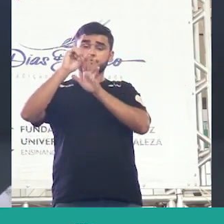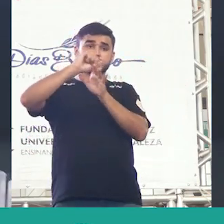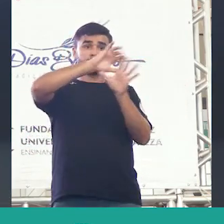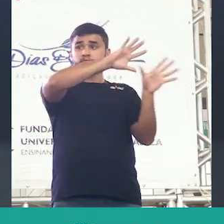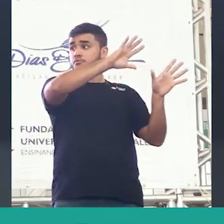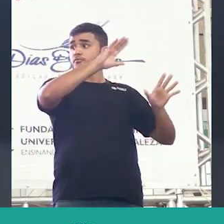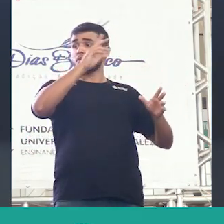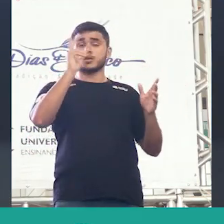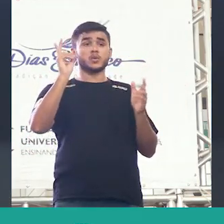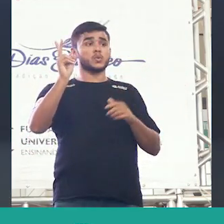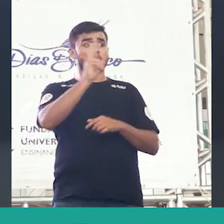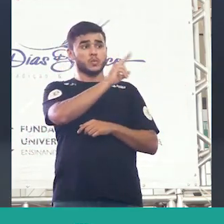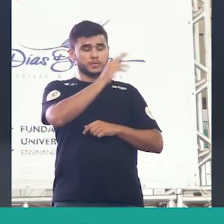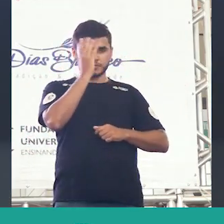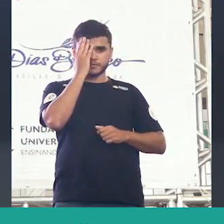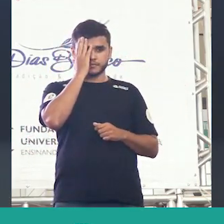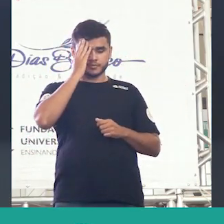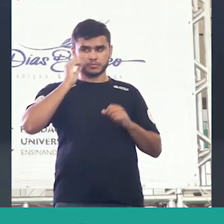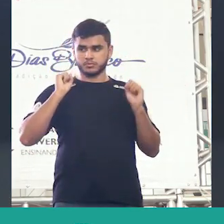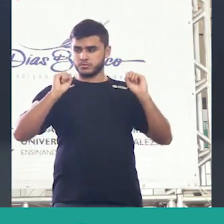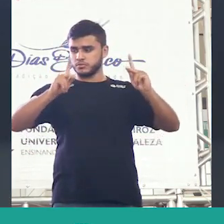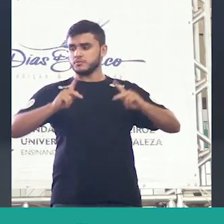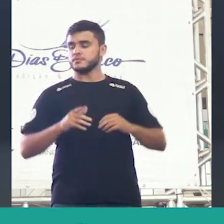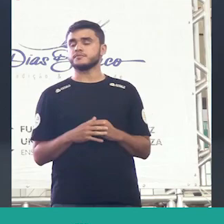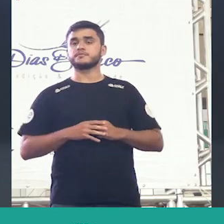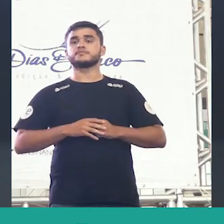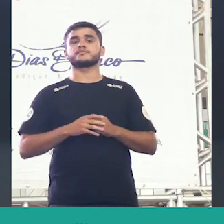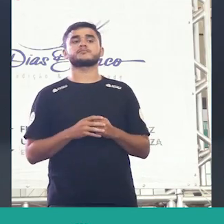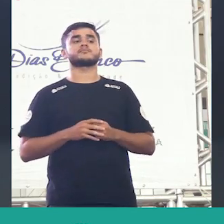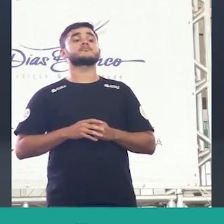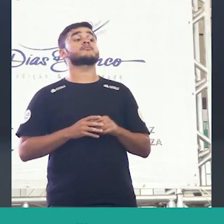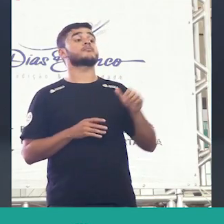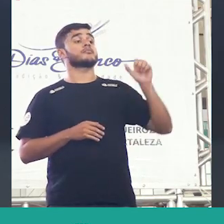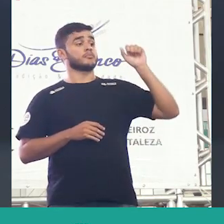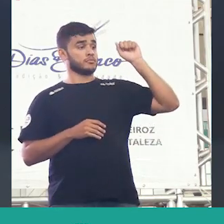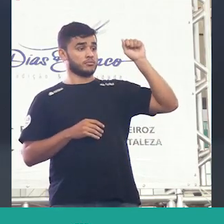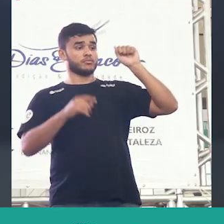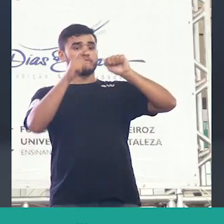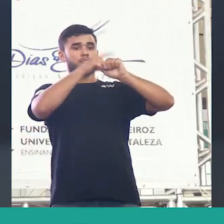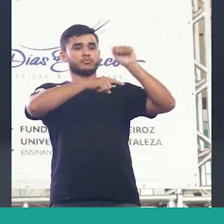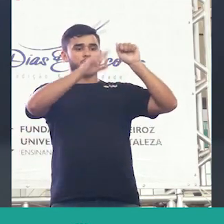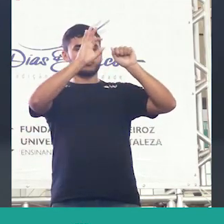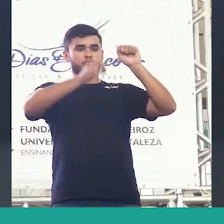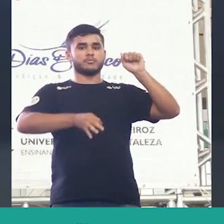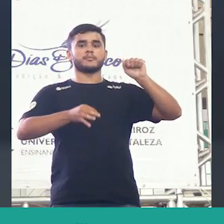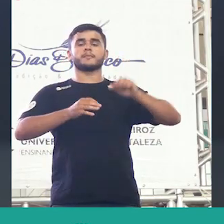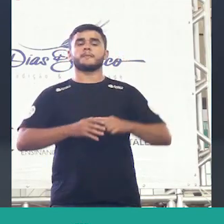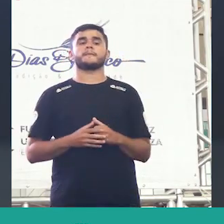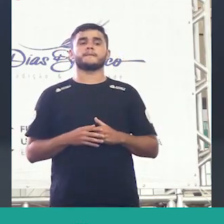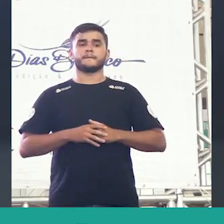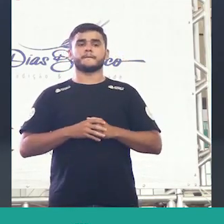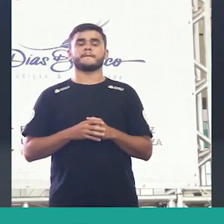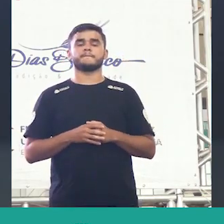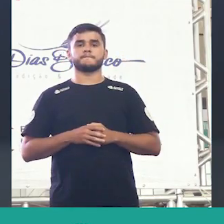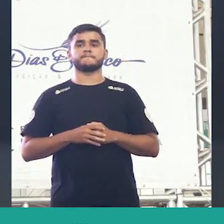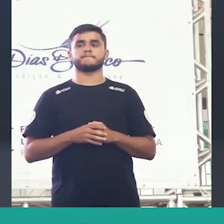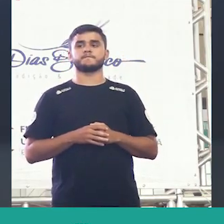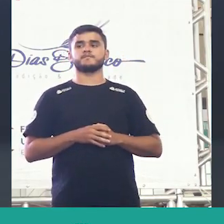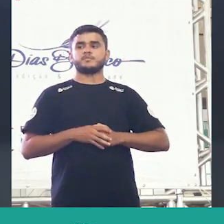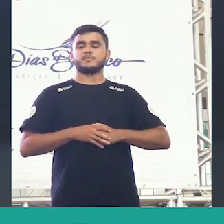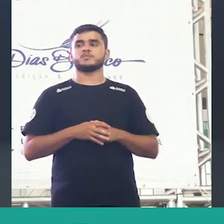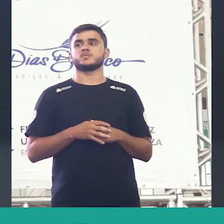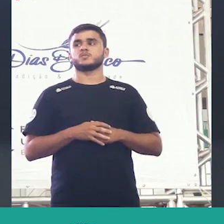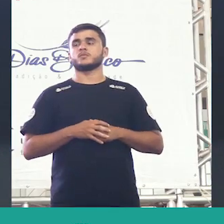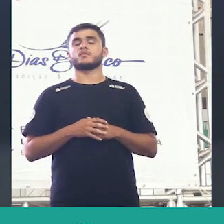paralelos e voltam paralelos. Beleza? Então vamos lá. Item correto é o item A. Item correto é o item